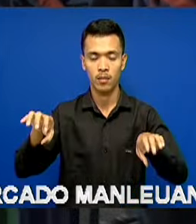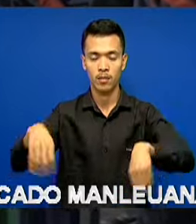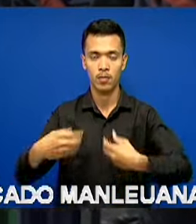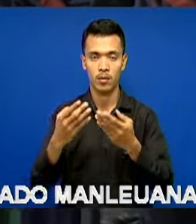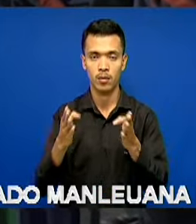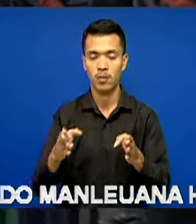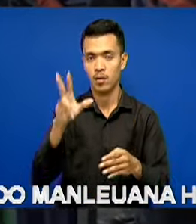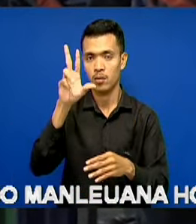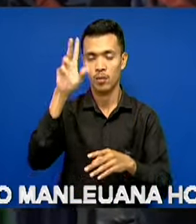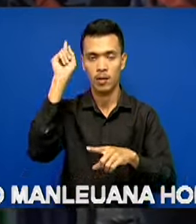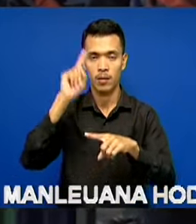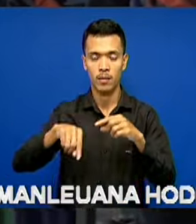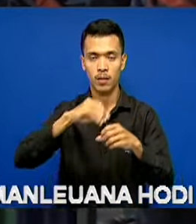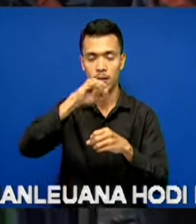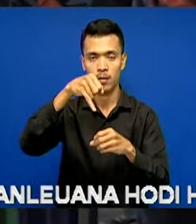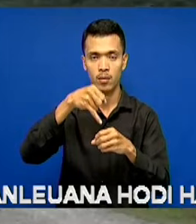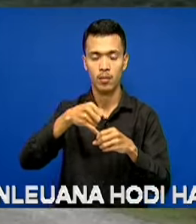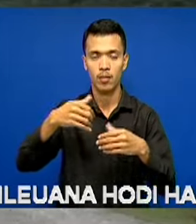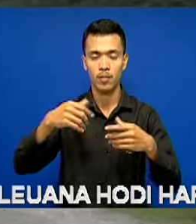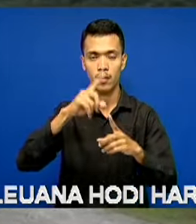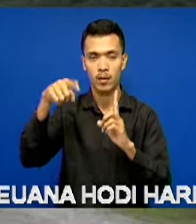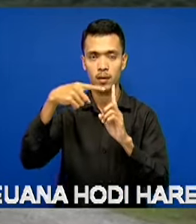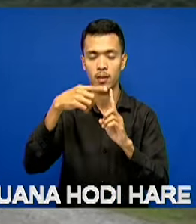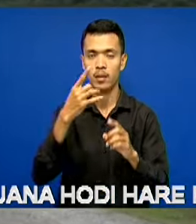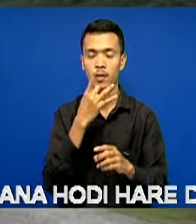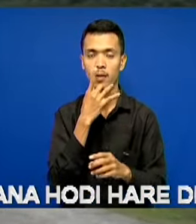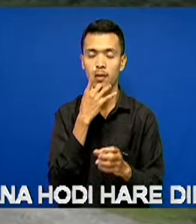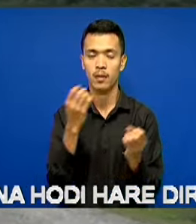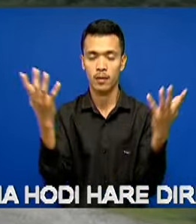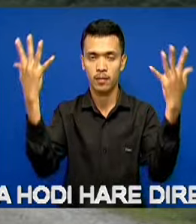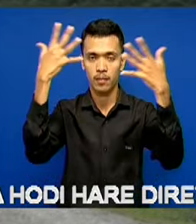area ne wanhira ahimate. Husi Viqueque, Basilio Carvalho, ba RTTL.